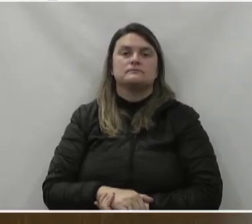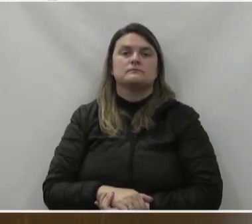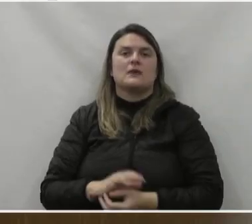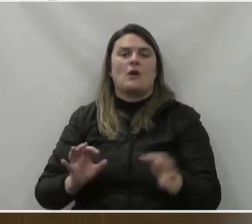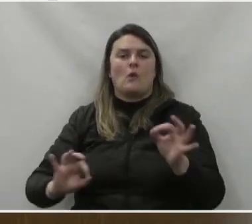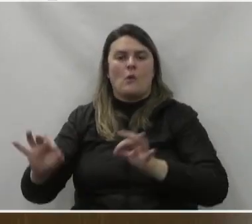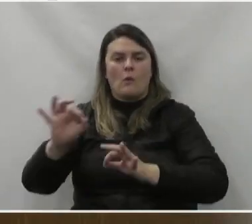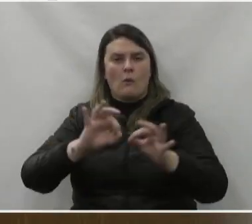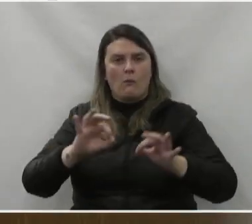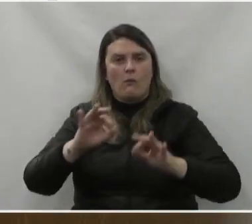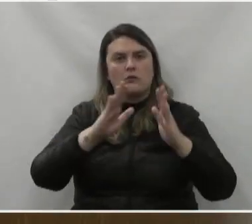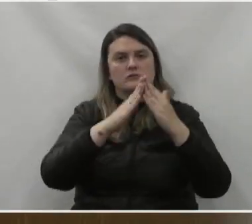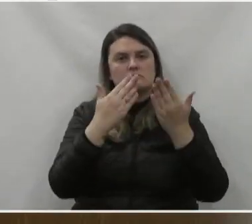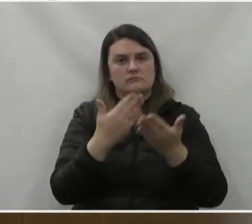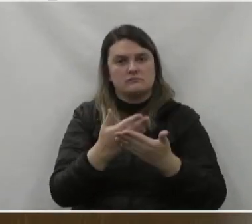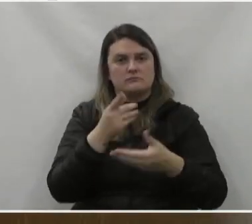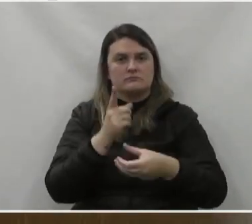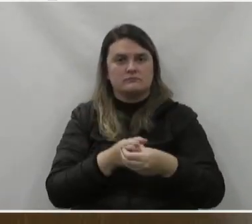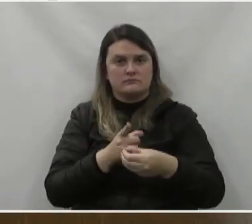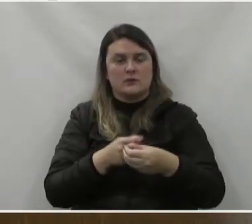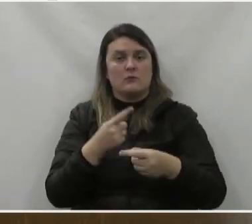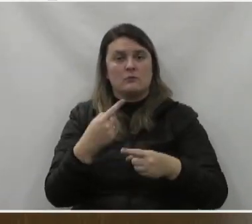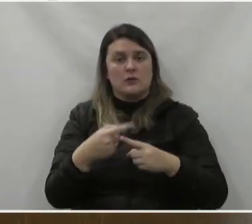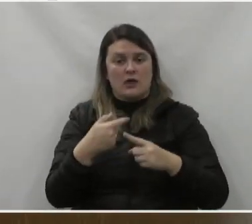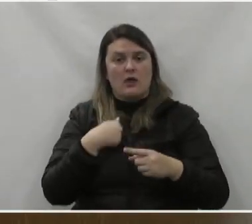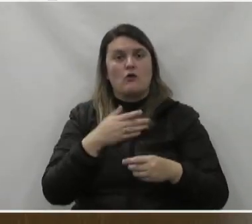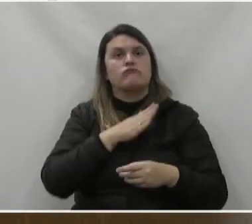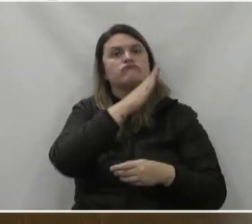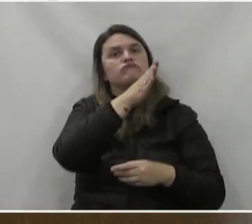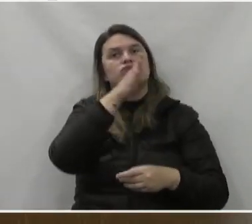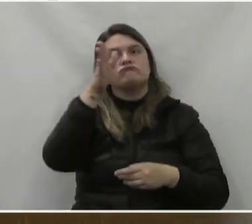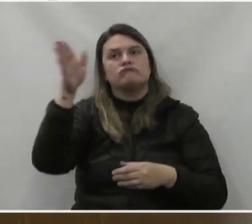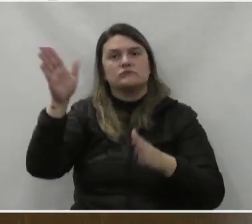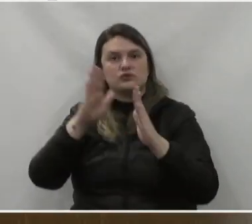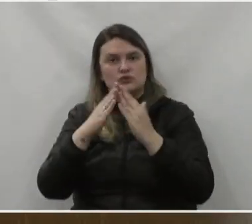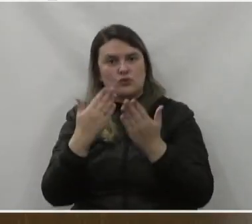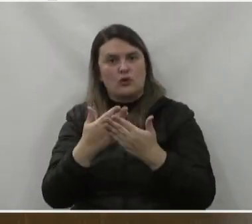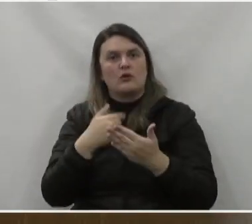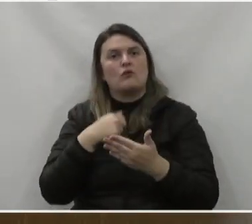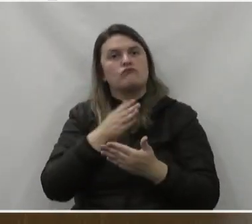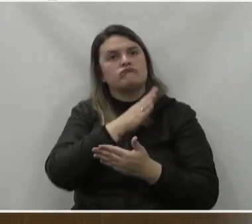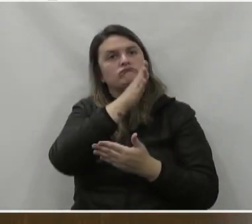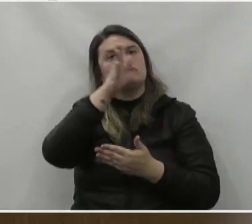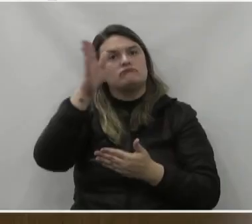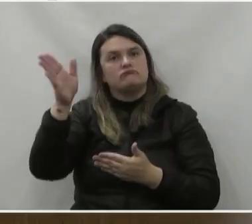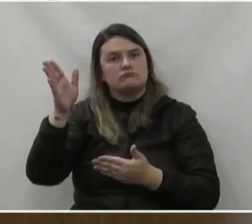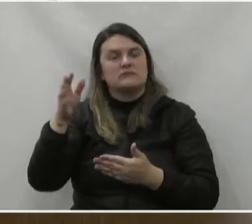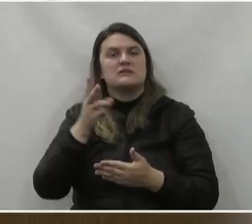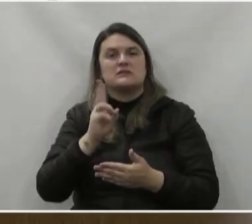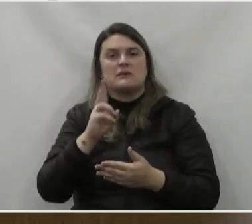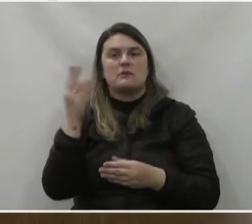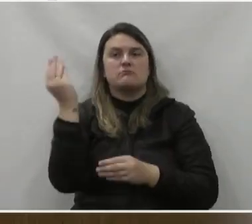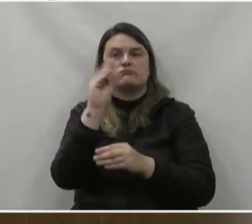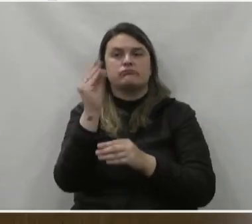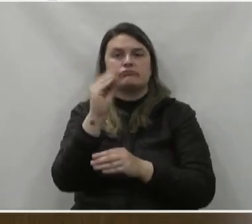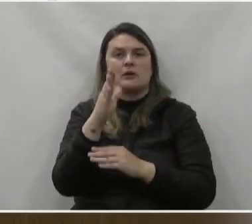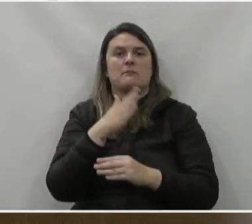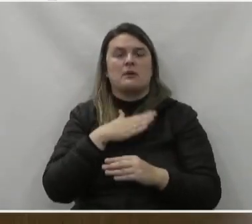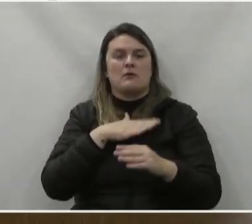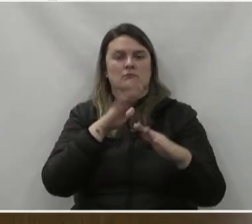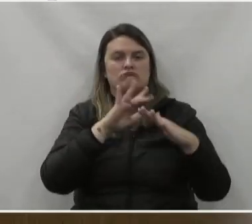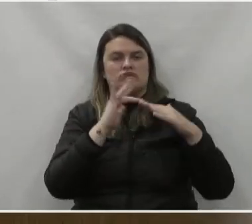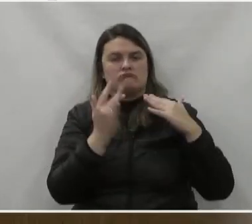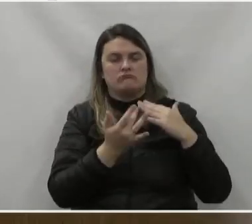e ampliações em várias escolas da cidade, porque eu visito as escolas, eu visito os CMEs, né, está tudo registrado aí em minhas redes sociais, né,